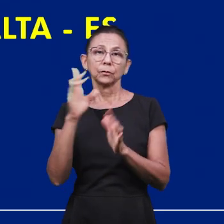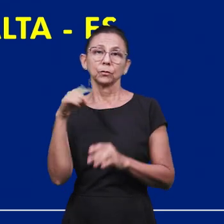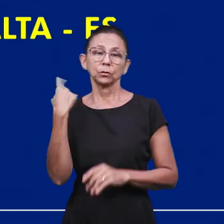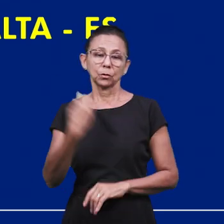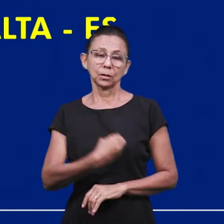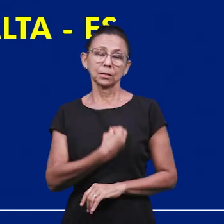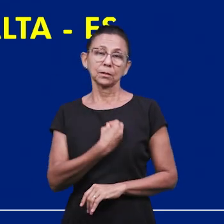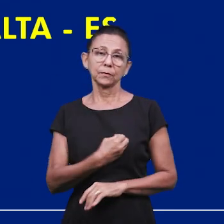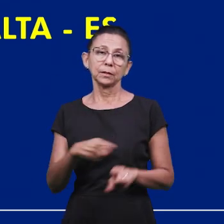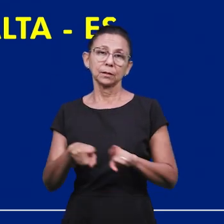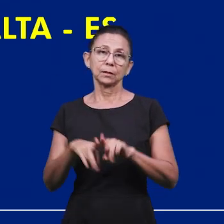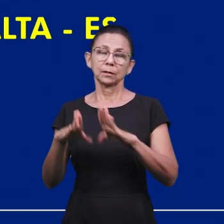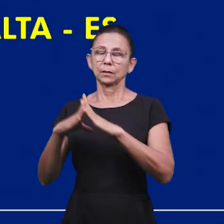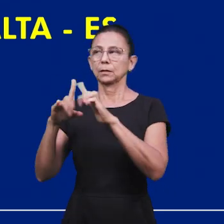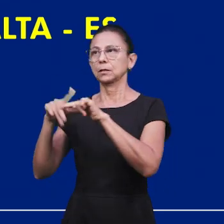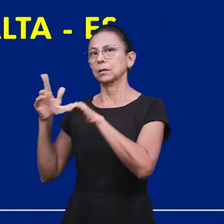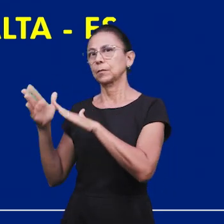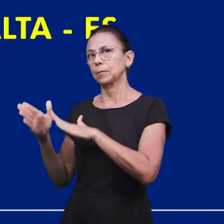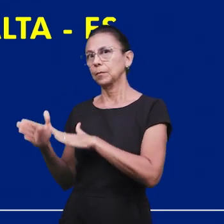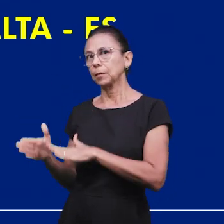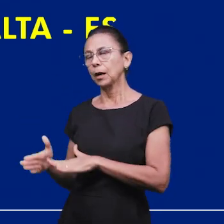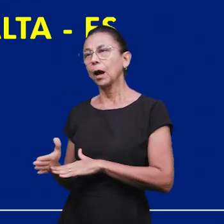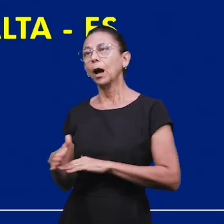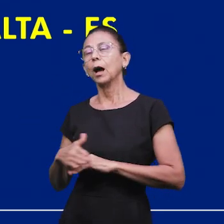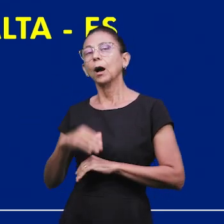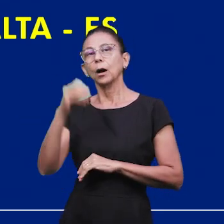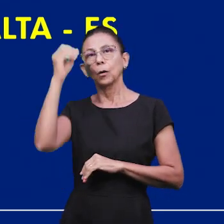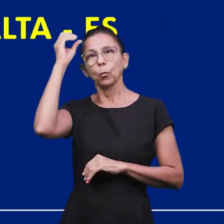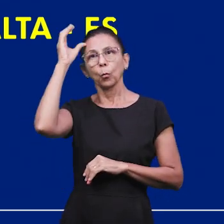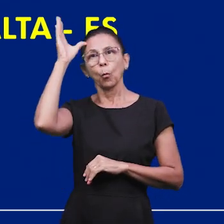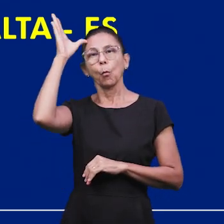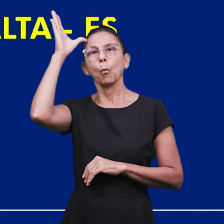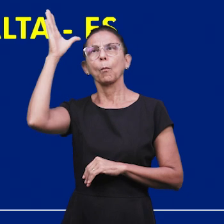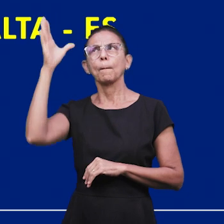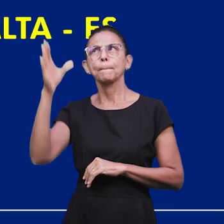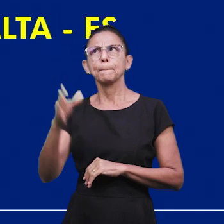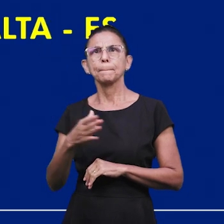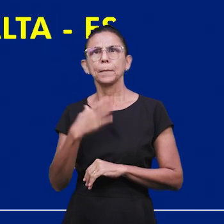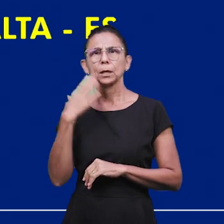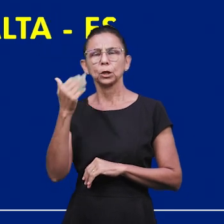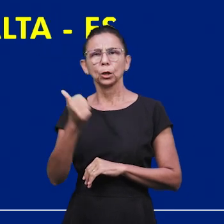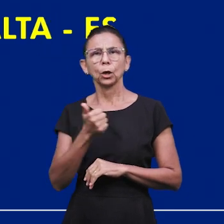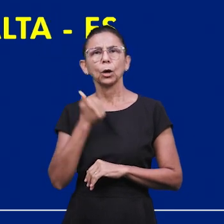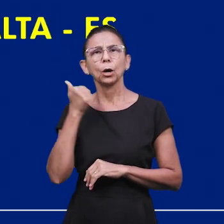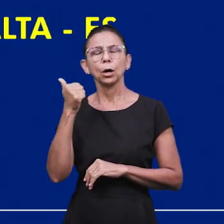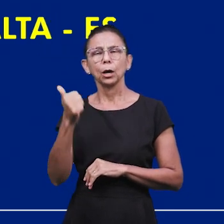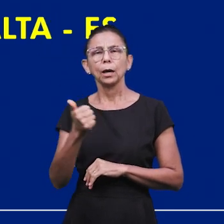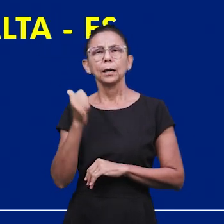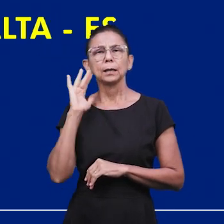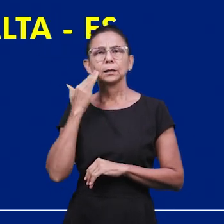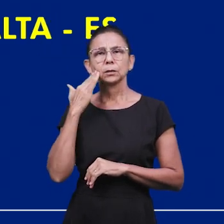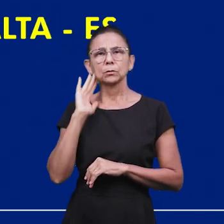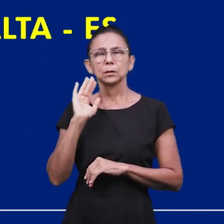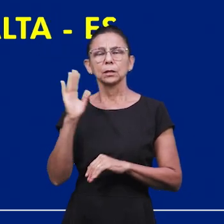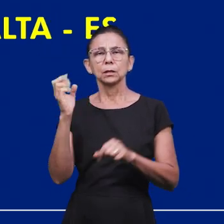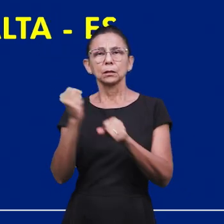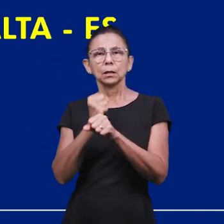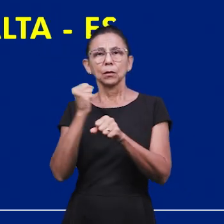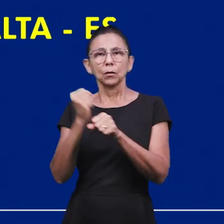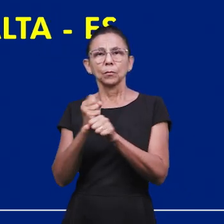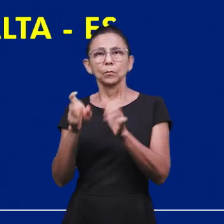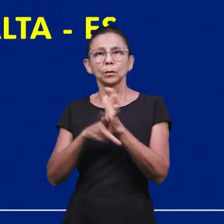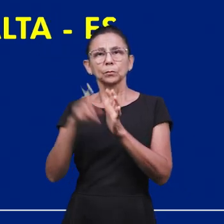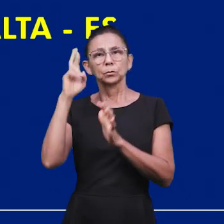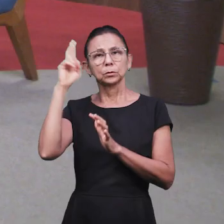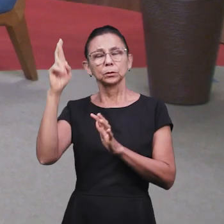vidas e para a Igreja Fiel. Tenho alcançado um maior entendimento da obra e da operação do